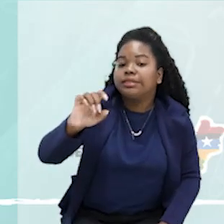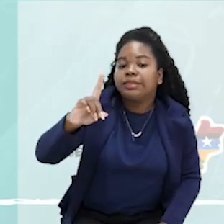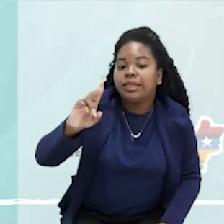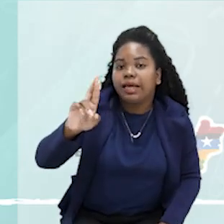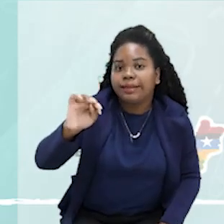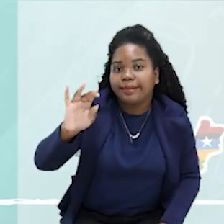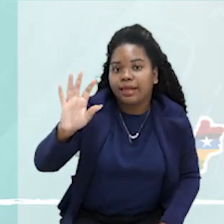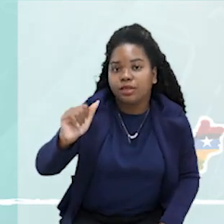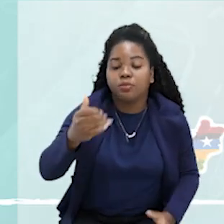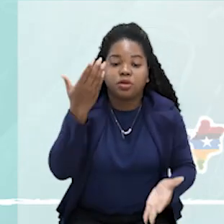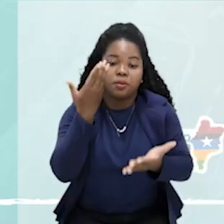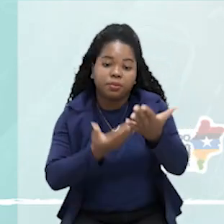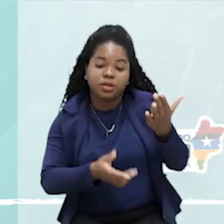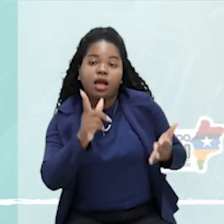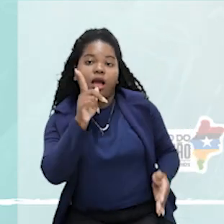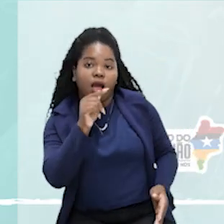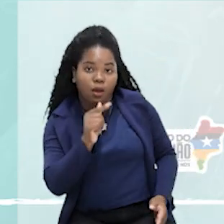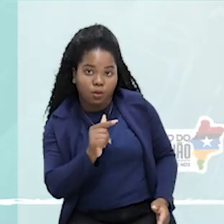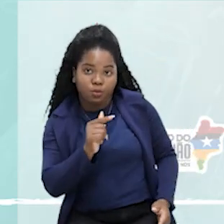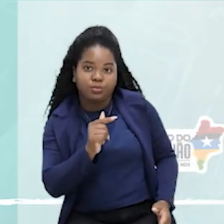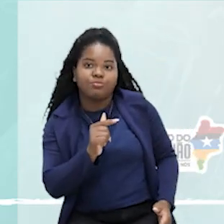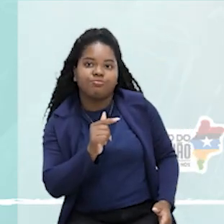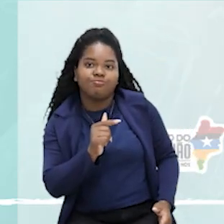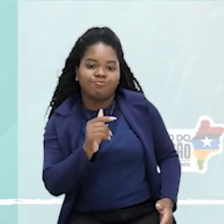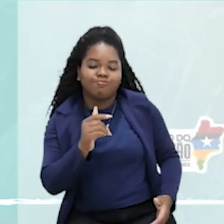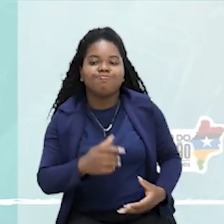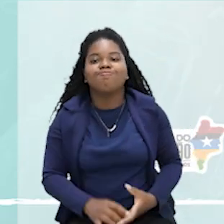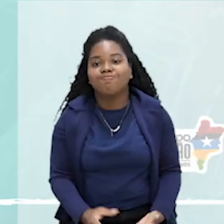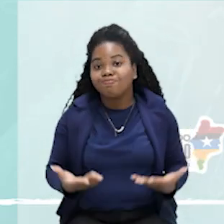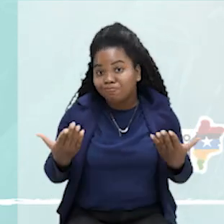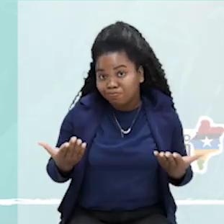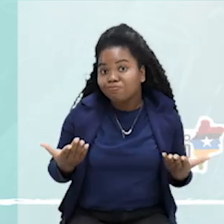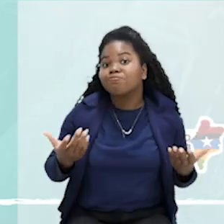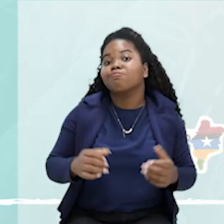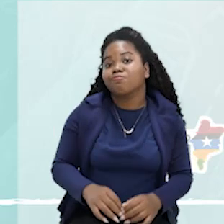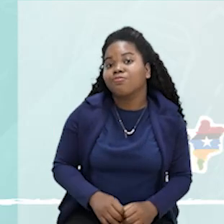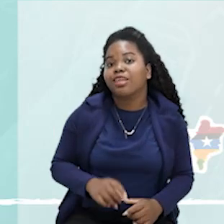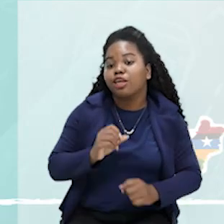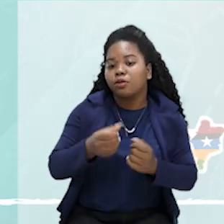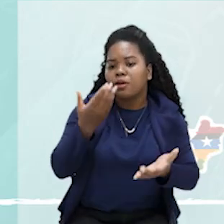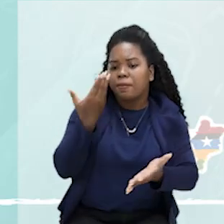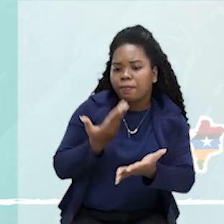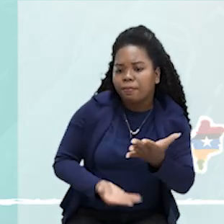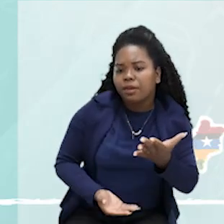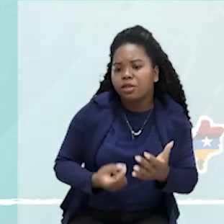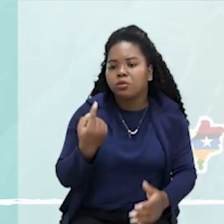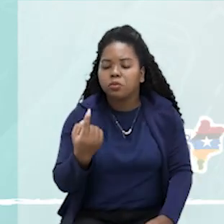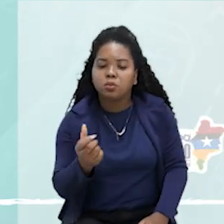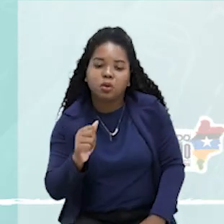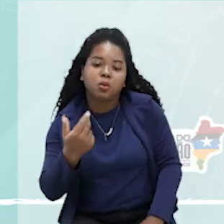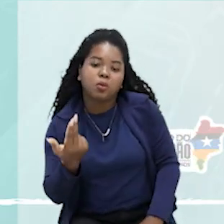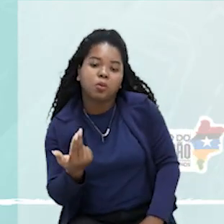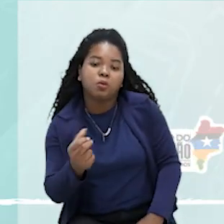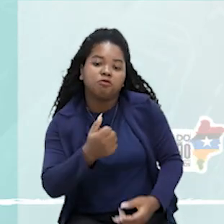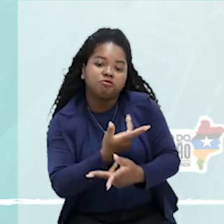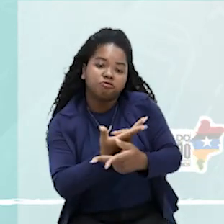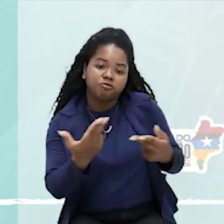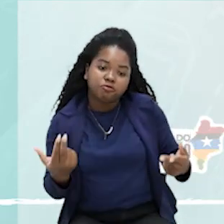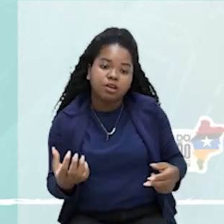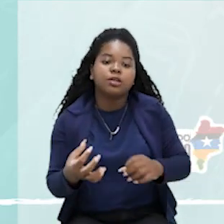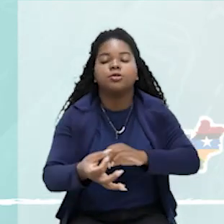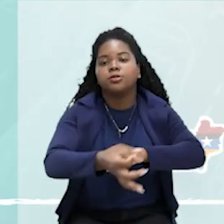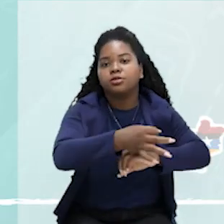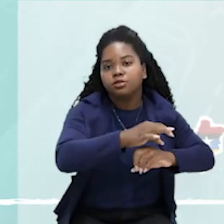água é justamente isso desidratação é a perda de uma ou mais moléculas de água